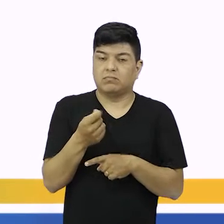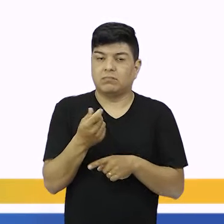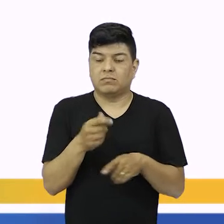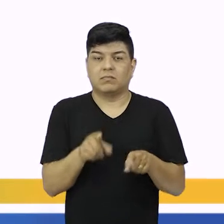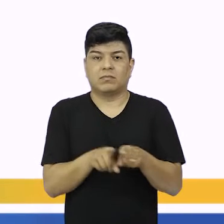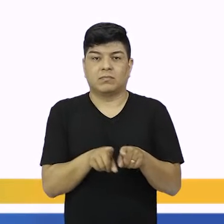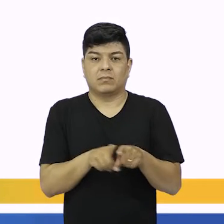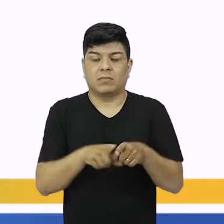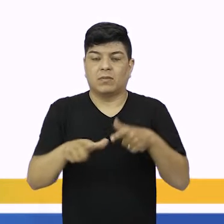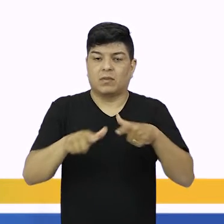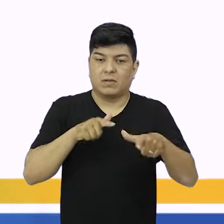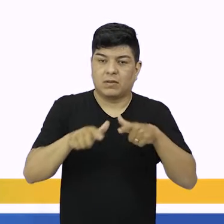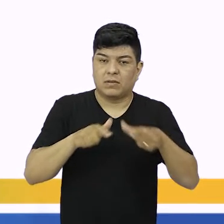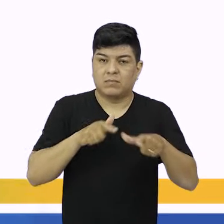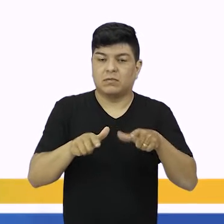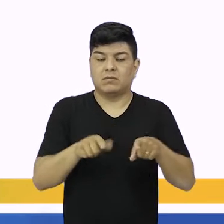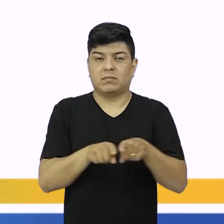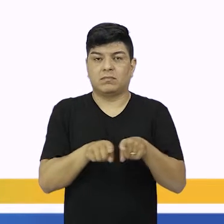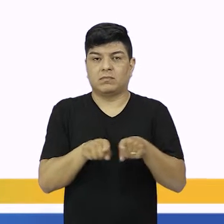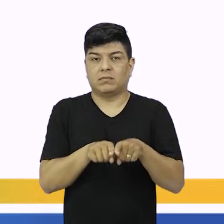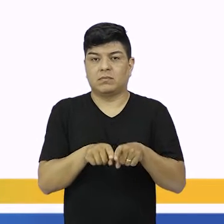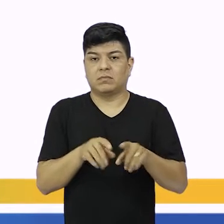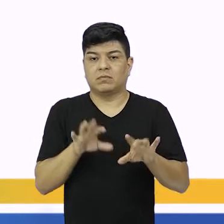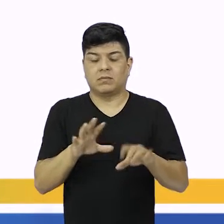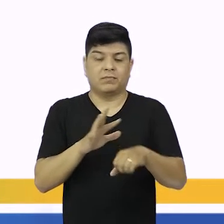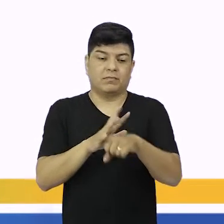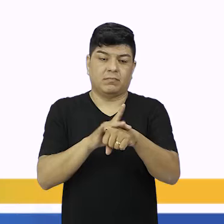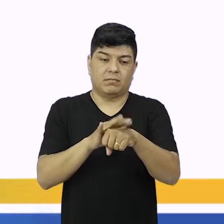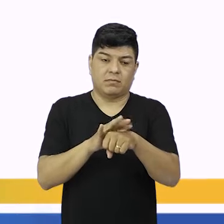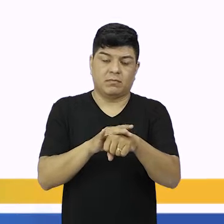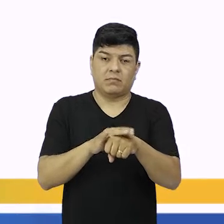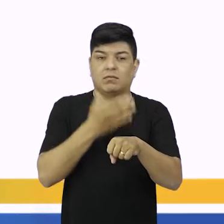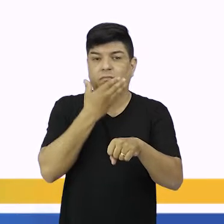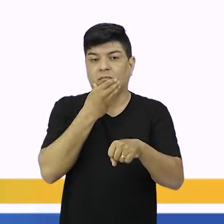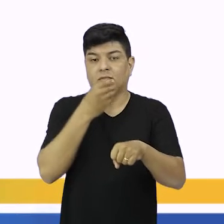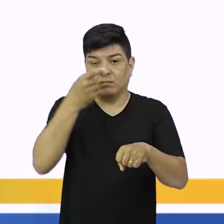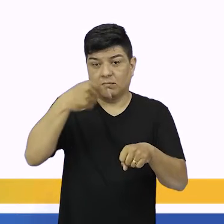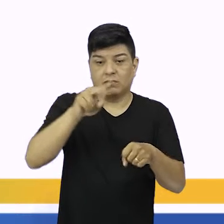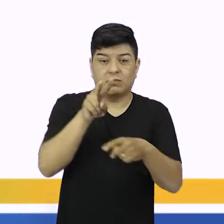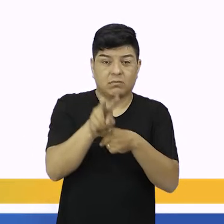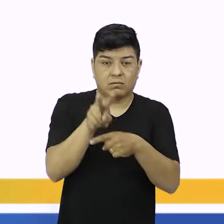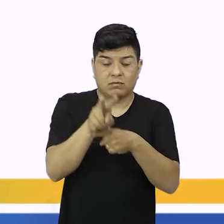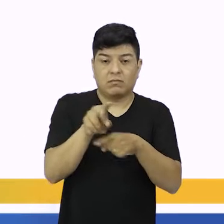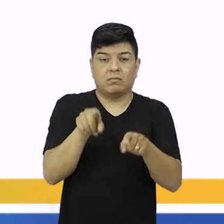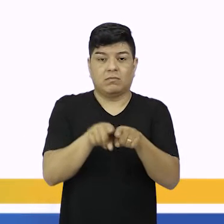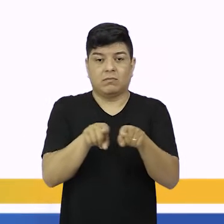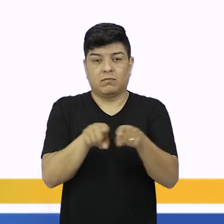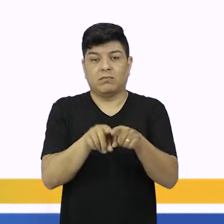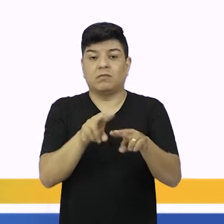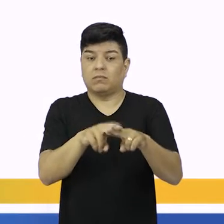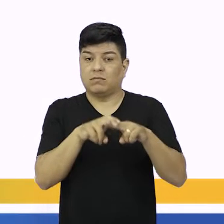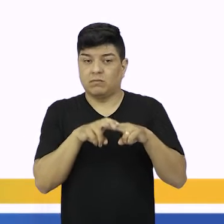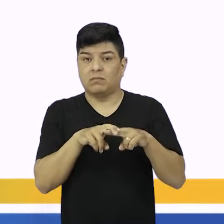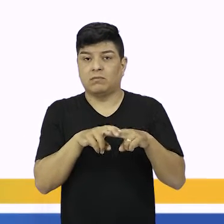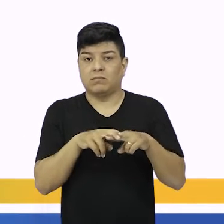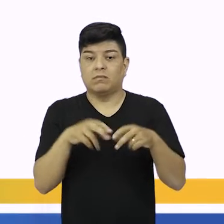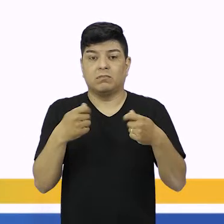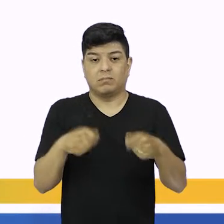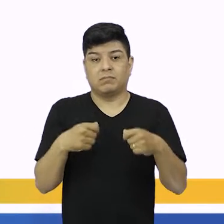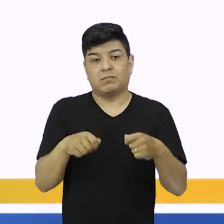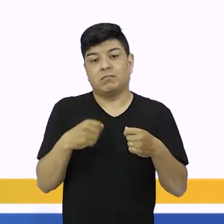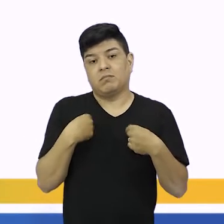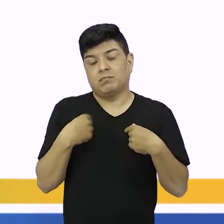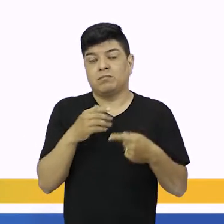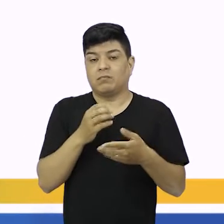né, empregos. Quando eles estavam doentes, era o coronel que cuidava, mas também por isso eles